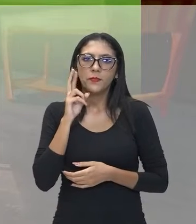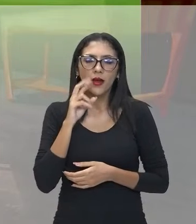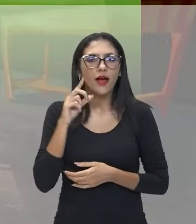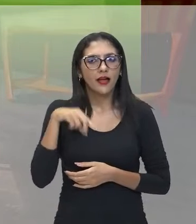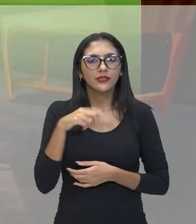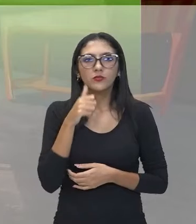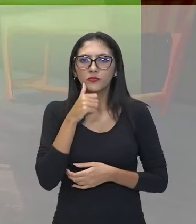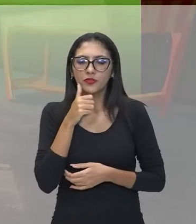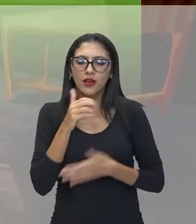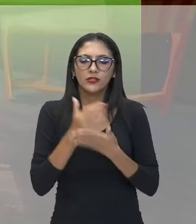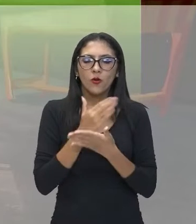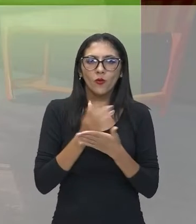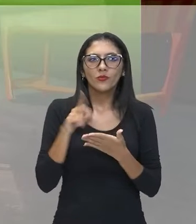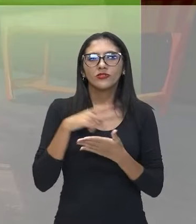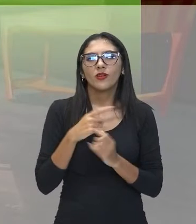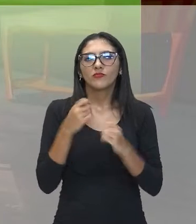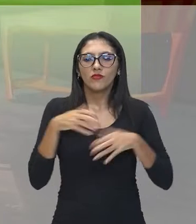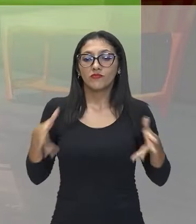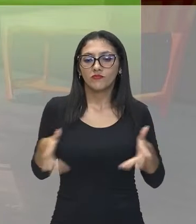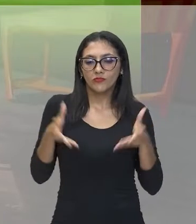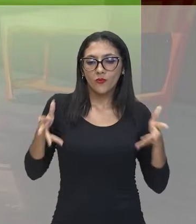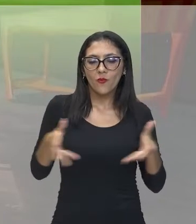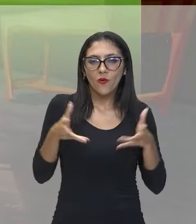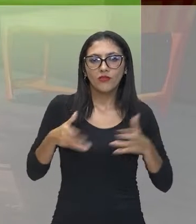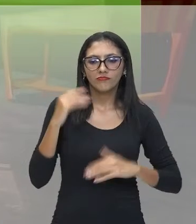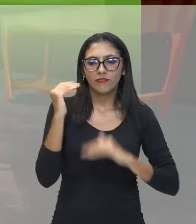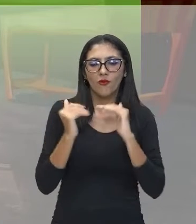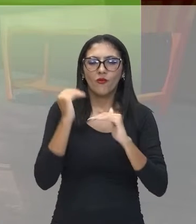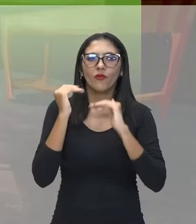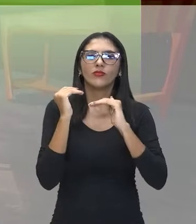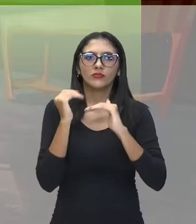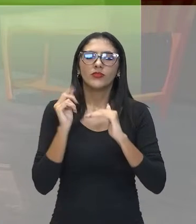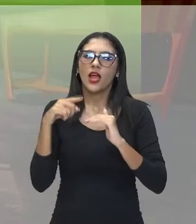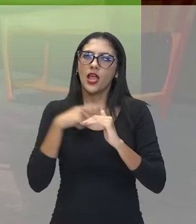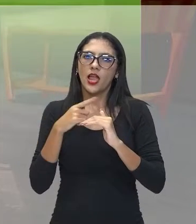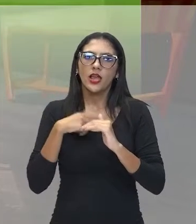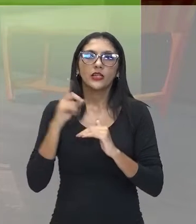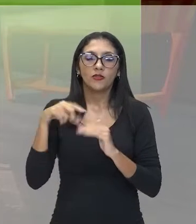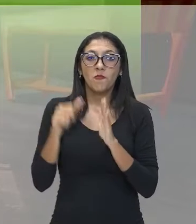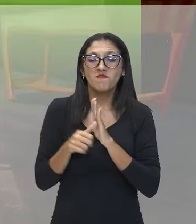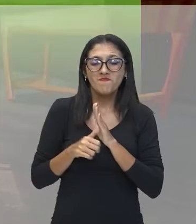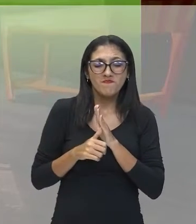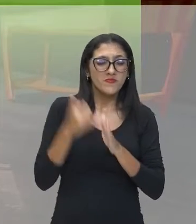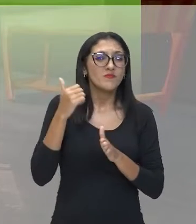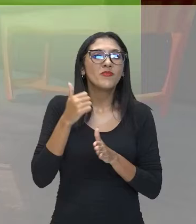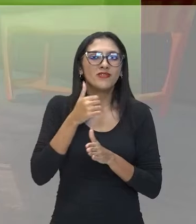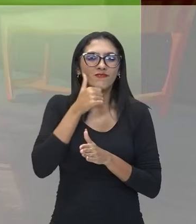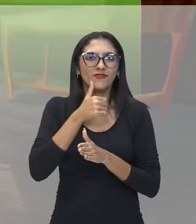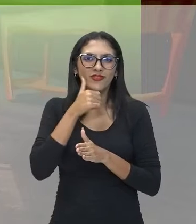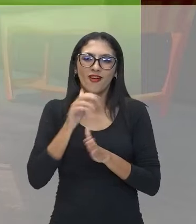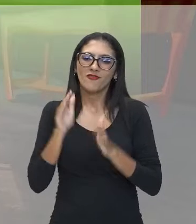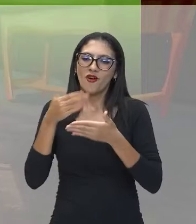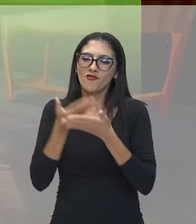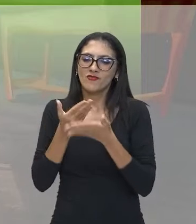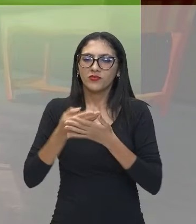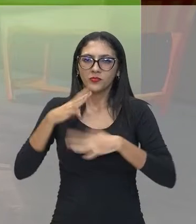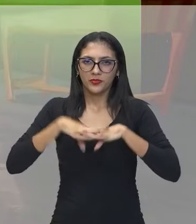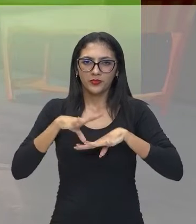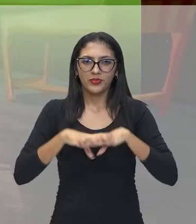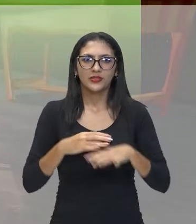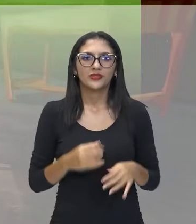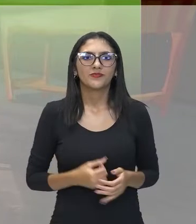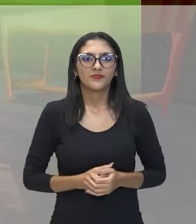né, para essa evolução, para esse crescimento, e ela é considerada a primeira matemática do mundo, tá? Bom, agora a gente